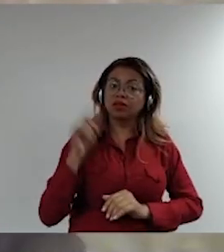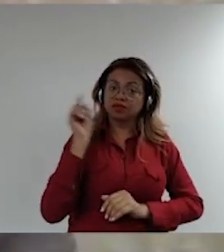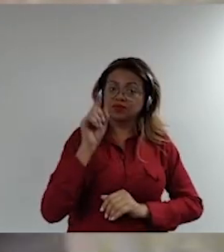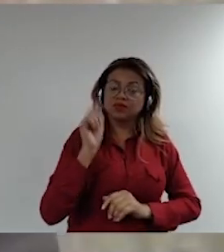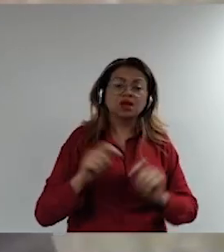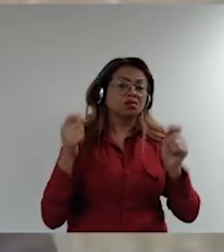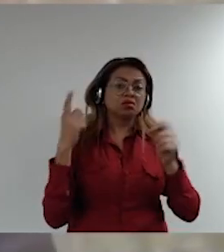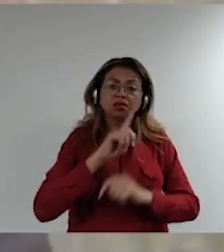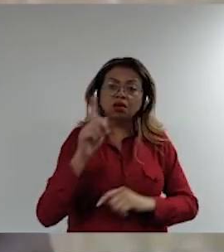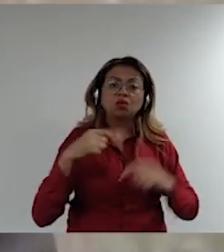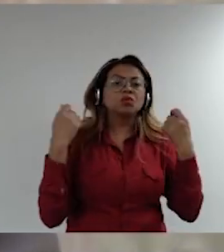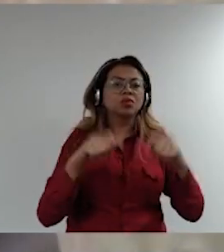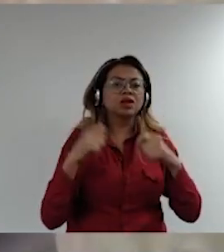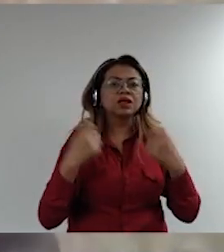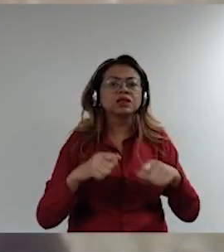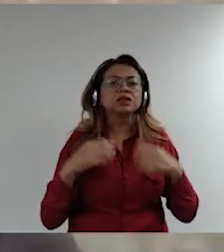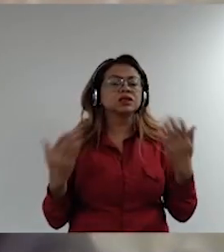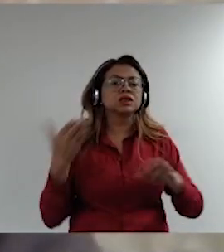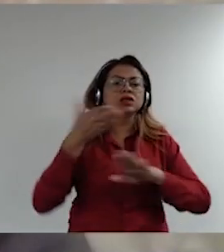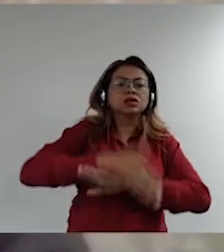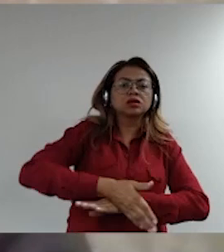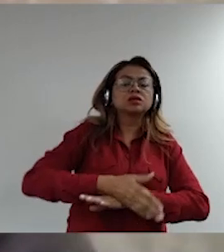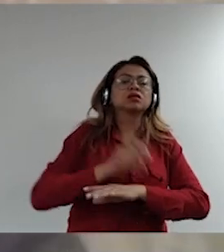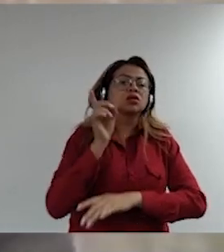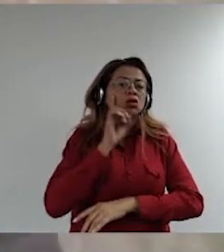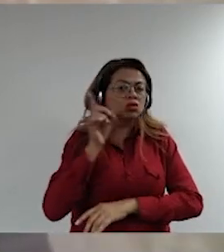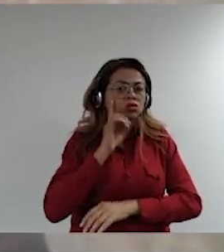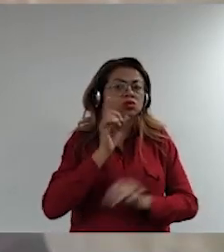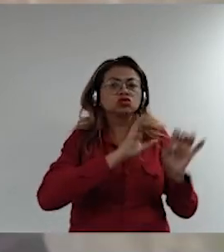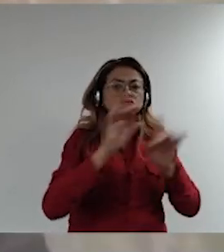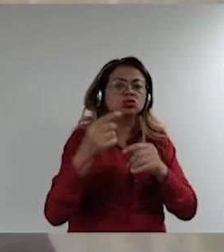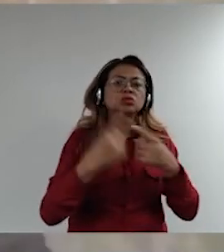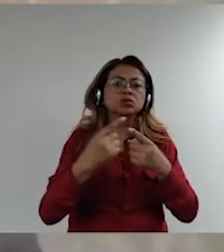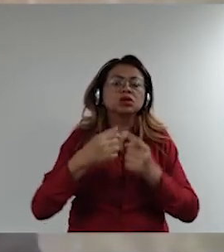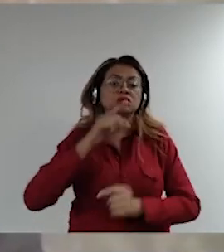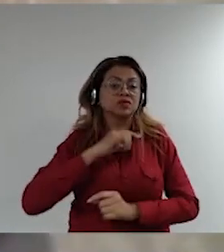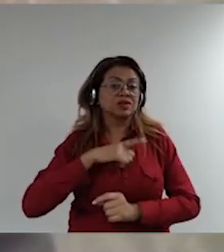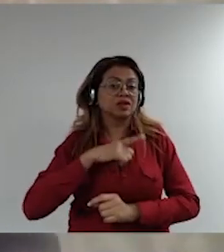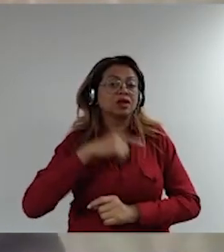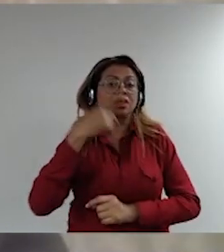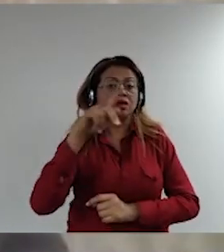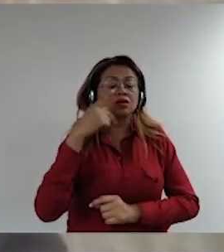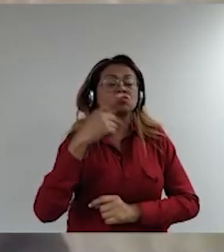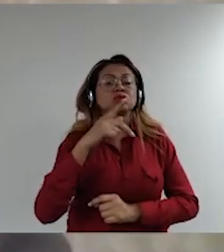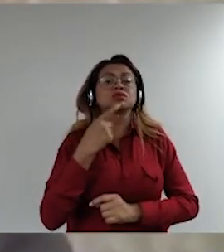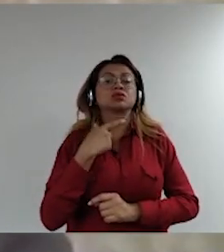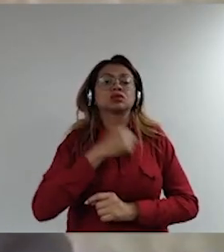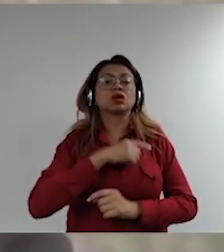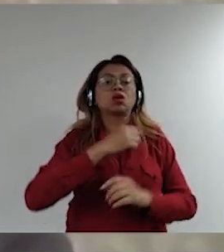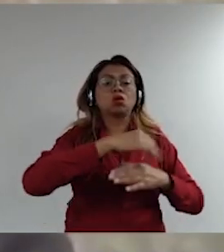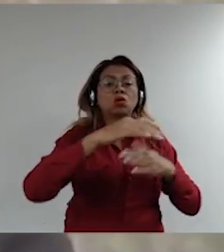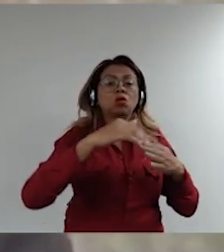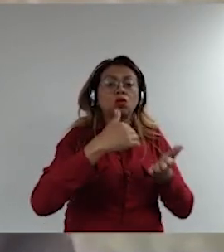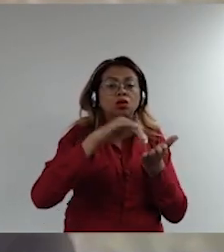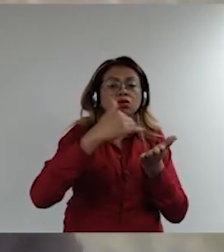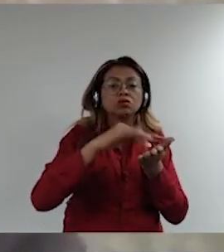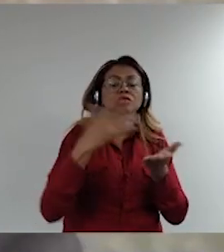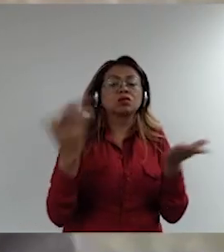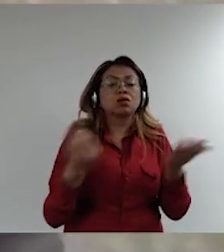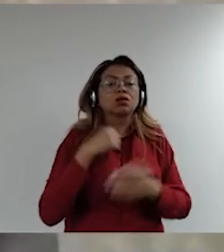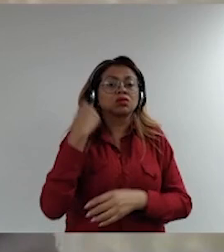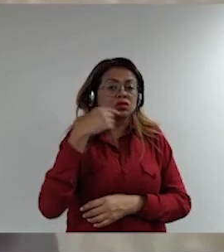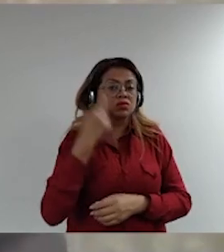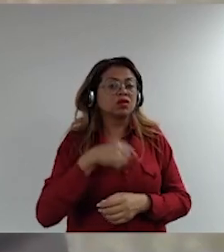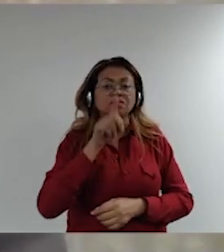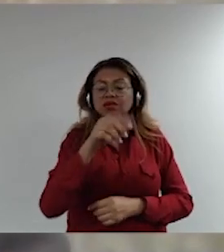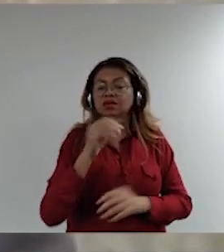você que não precisa estar lá no co-work todo dia, que tem o seu escritório de advocacia. Não é? Você é feliz, eu